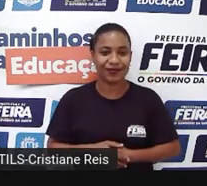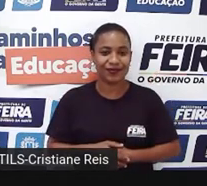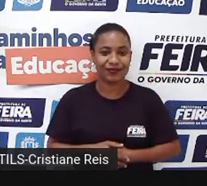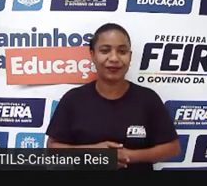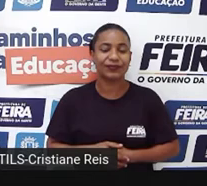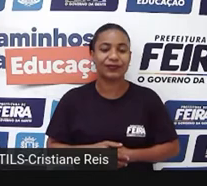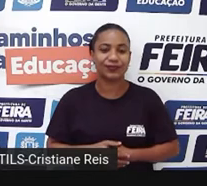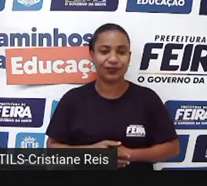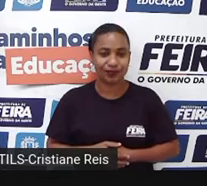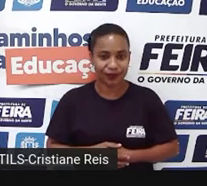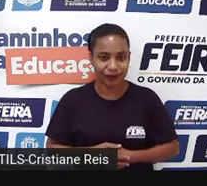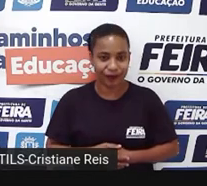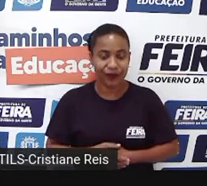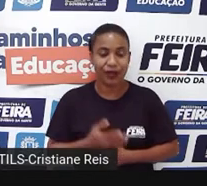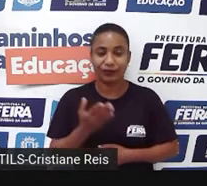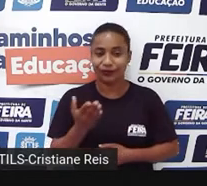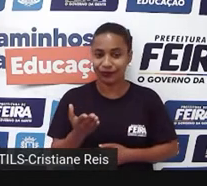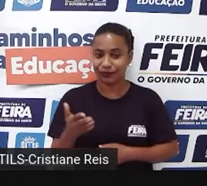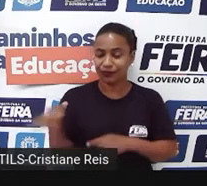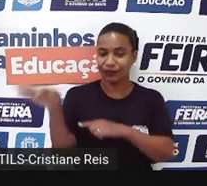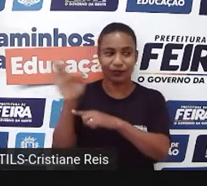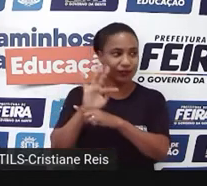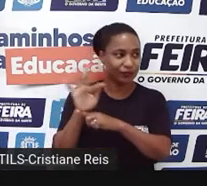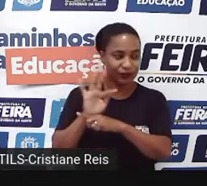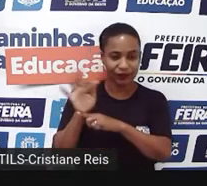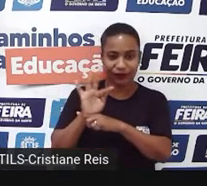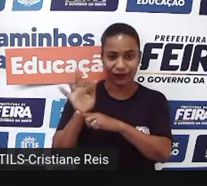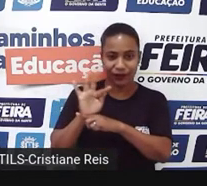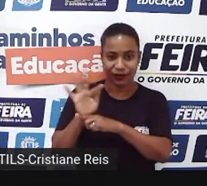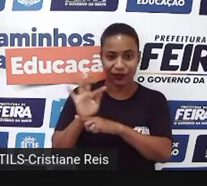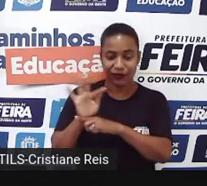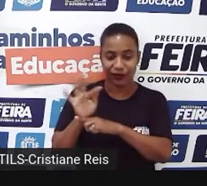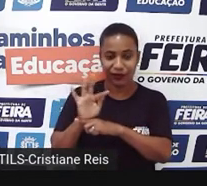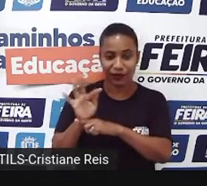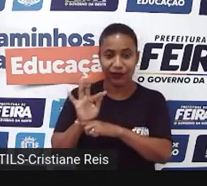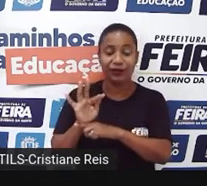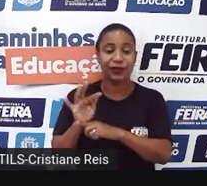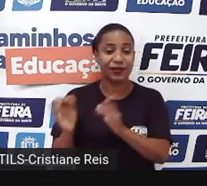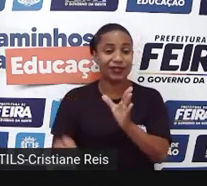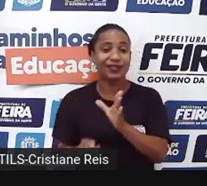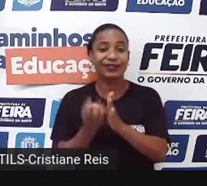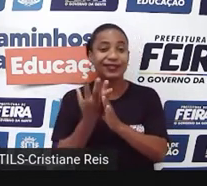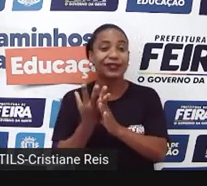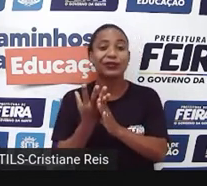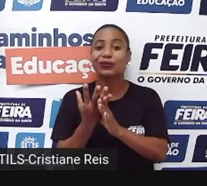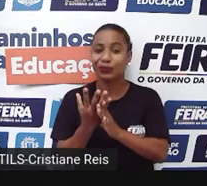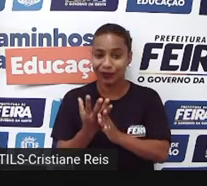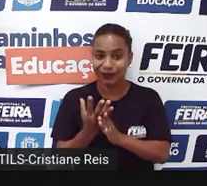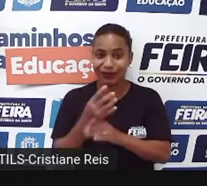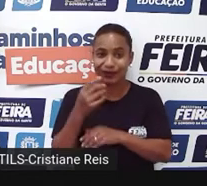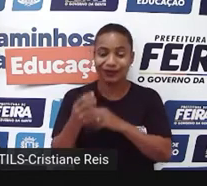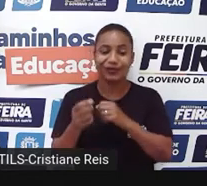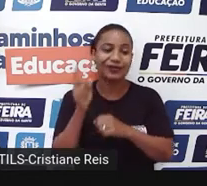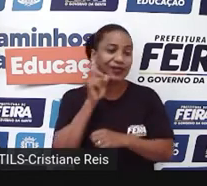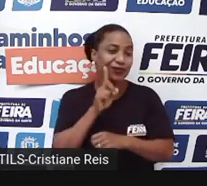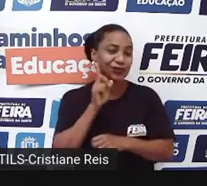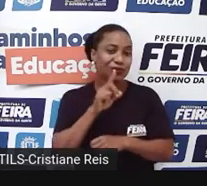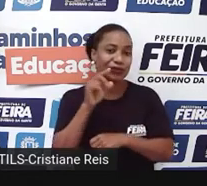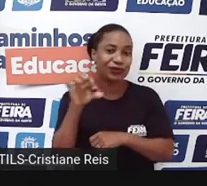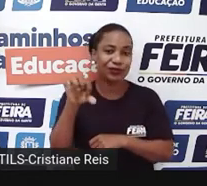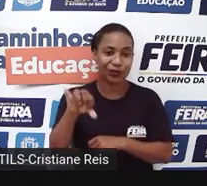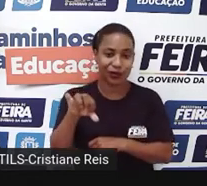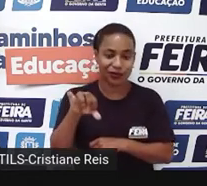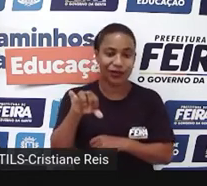2023. Então este filme, ele será lançado nos Estados Unidos em 9 de junho